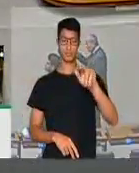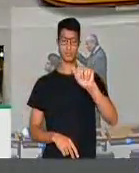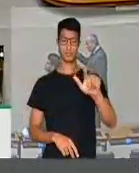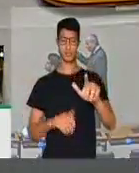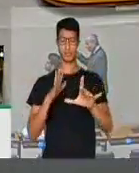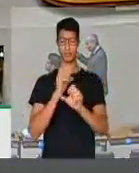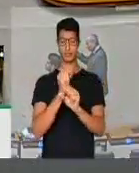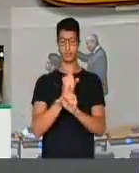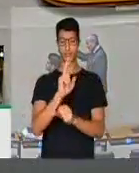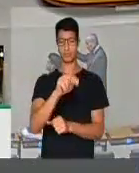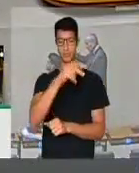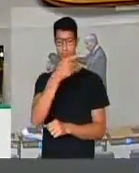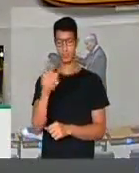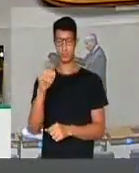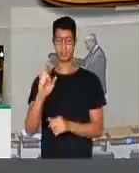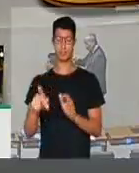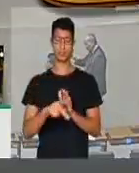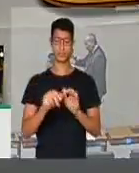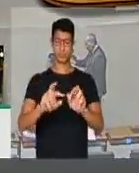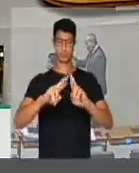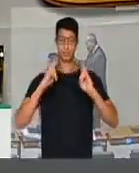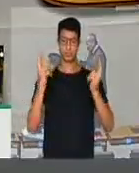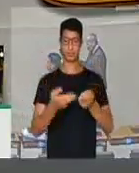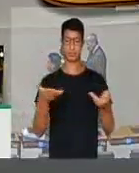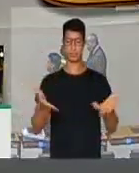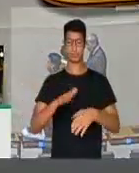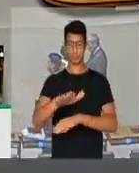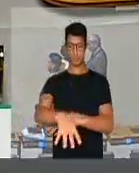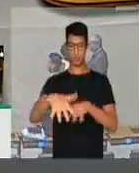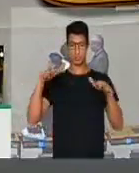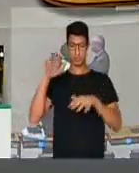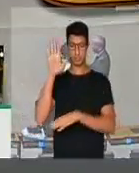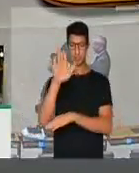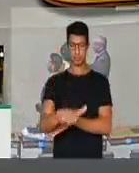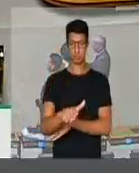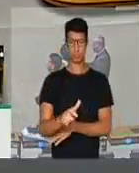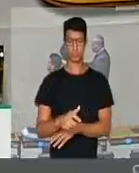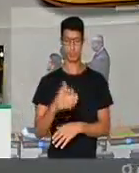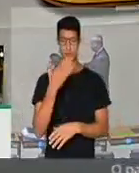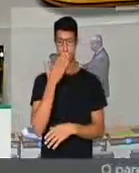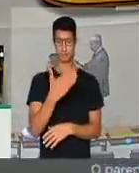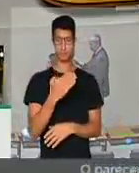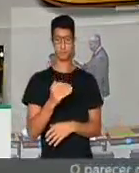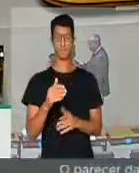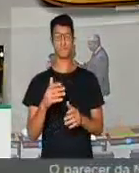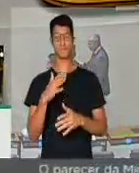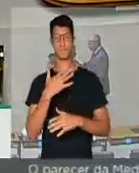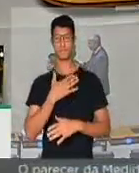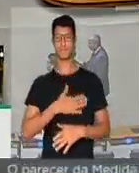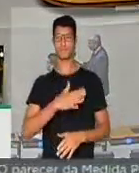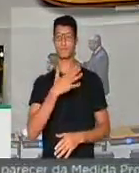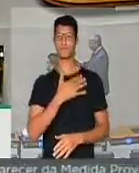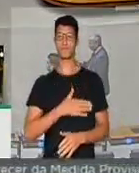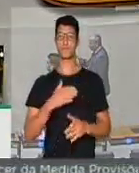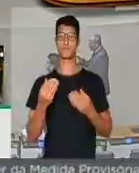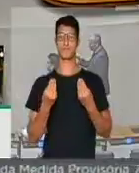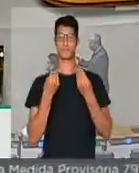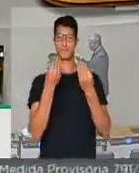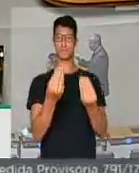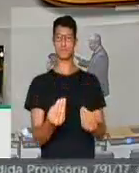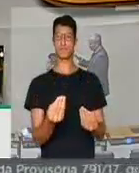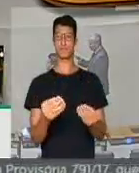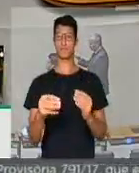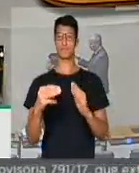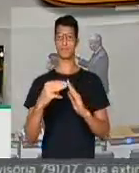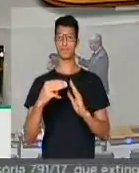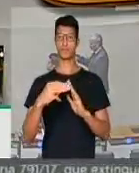União, na reunião do pleno desta tarde, em, de maneira cautelar, conceder